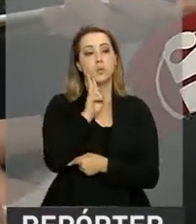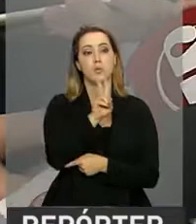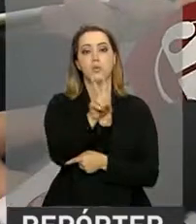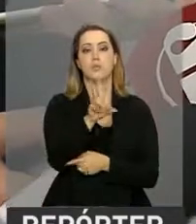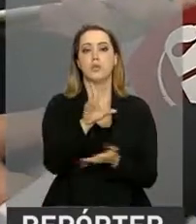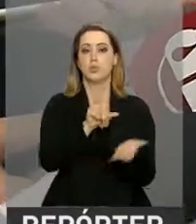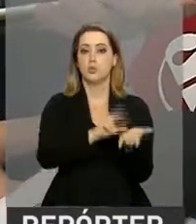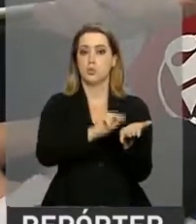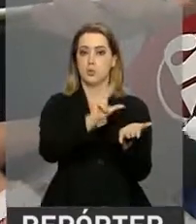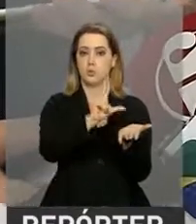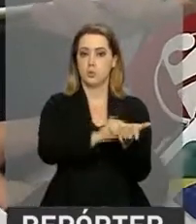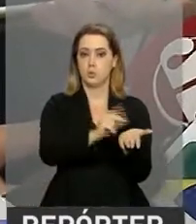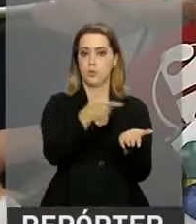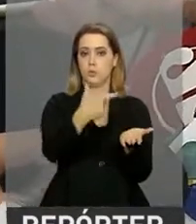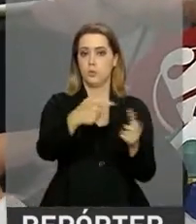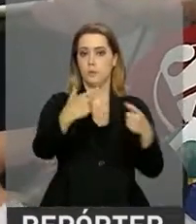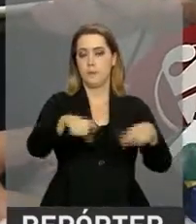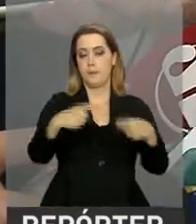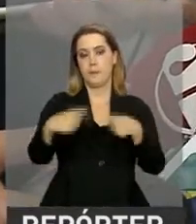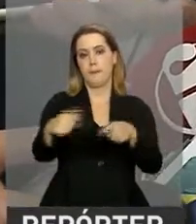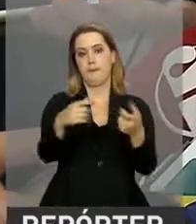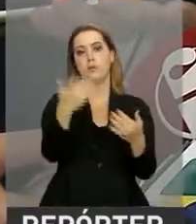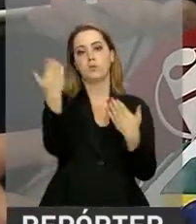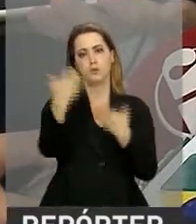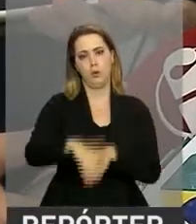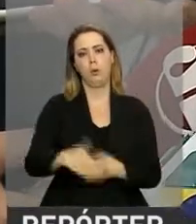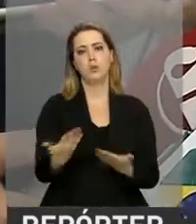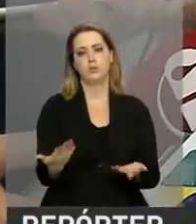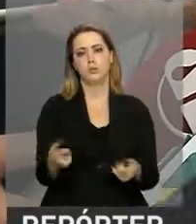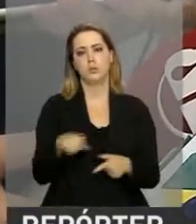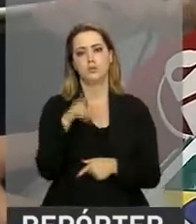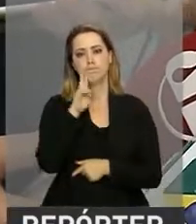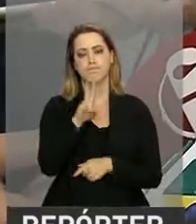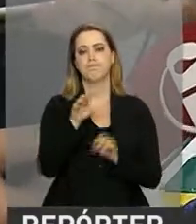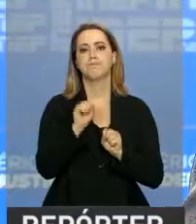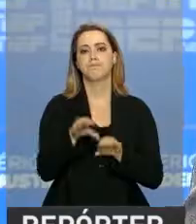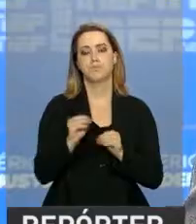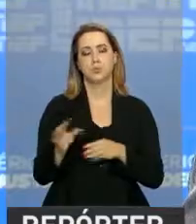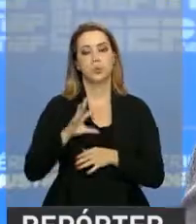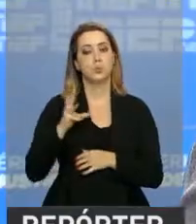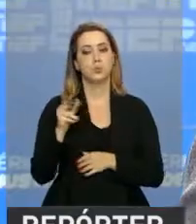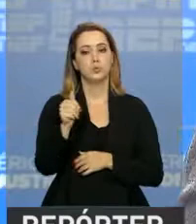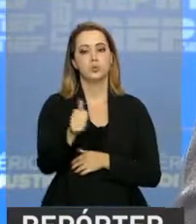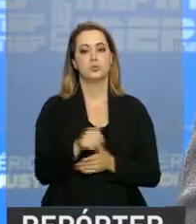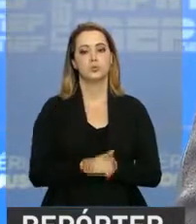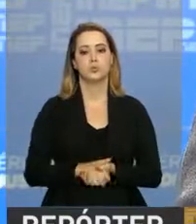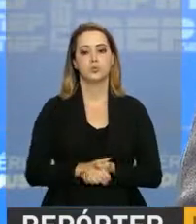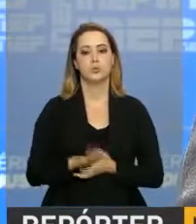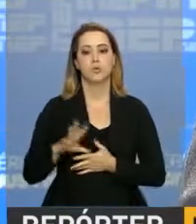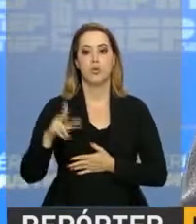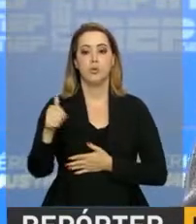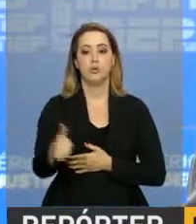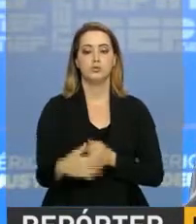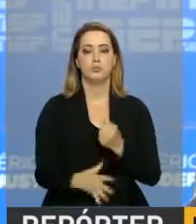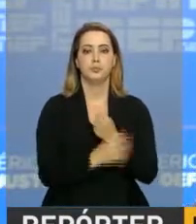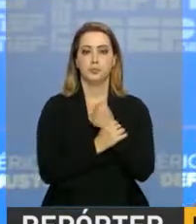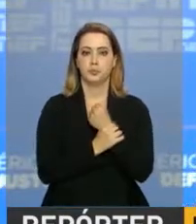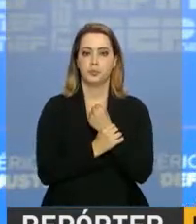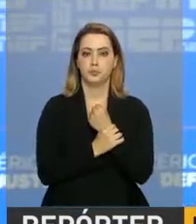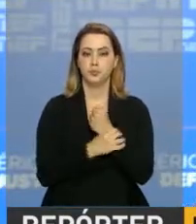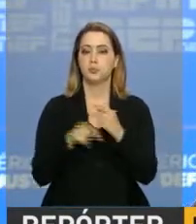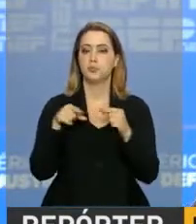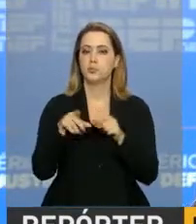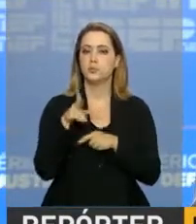meio do aplicativo o seu local de prova essa é a grande orientação para todos todo o sistema de segurança do enem será